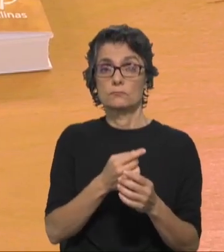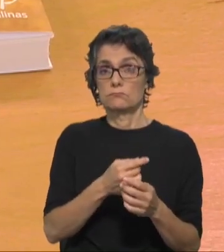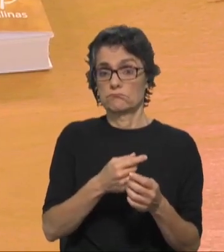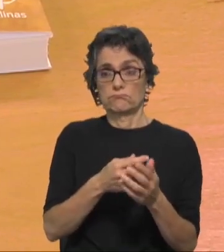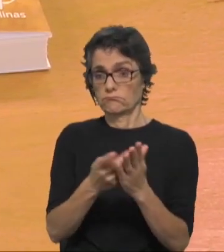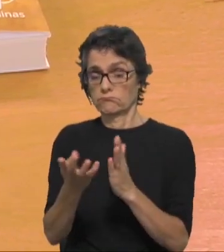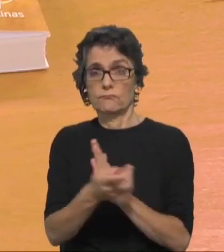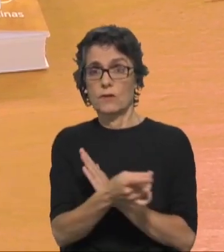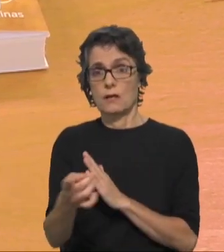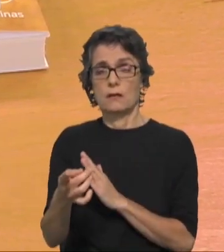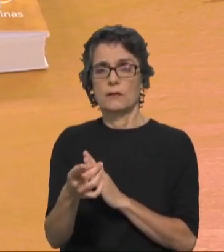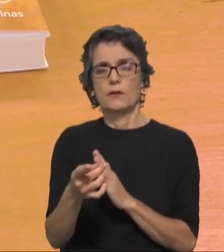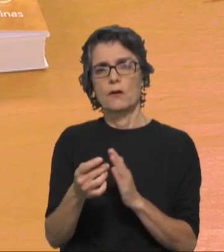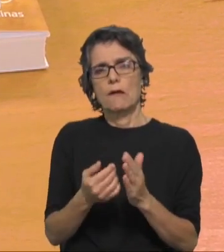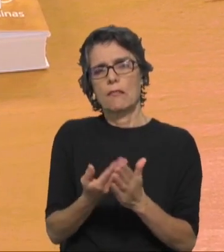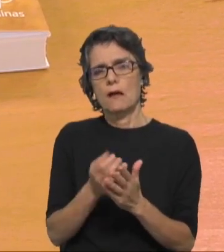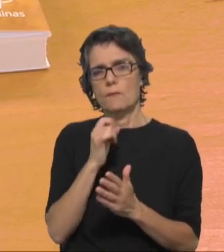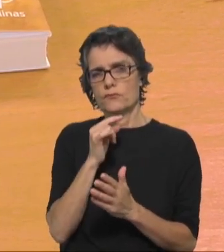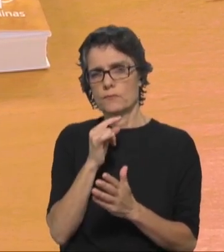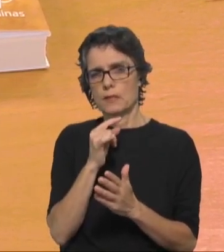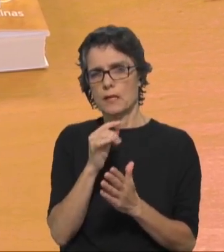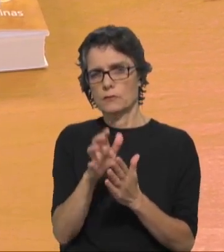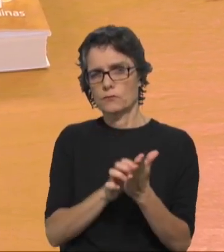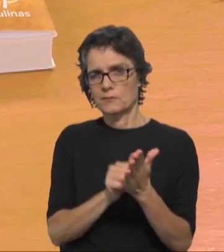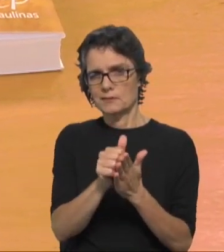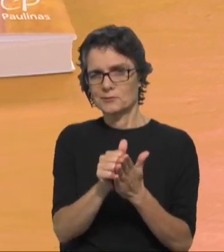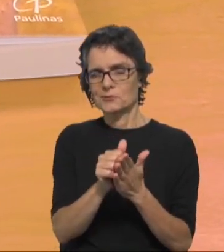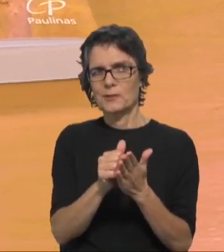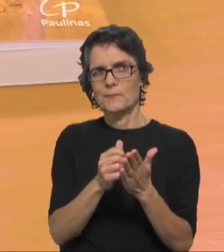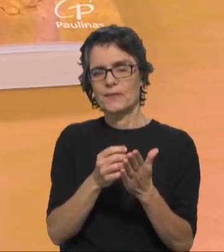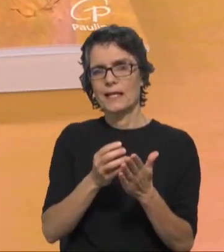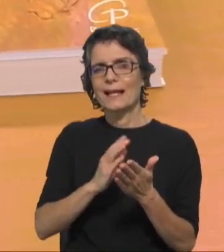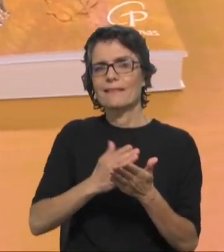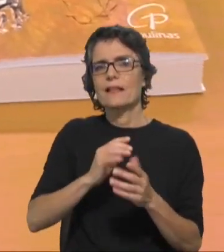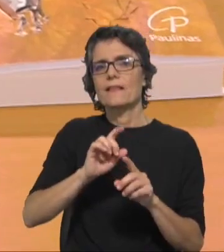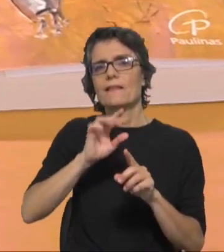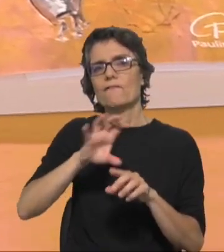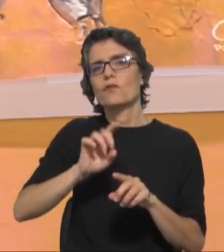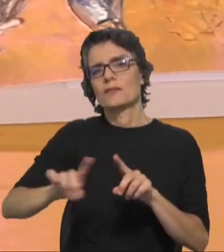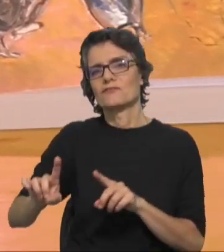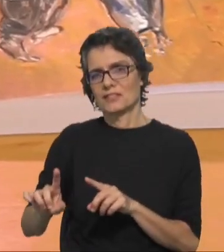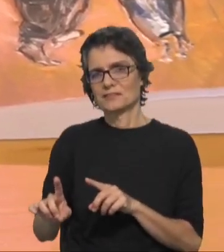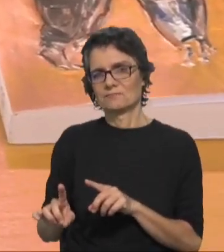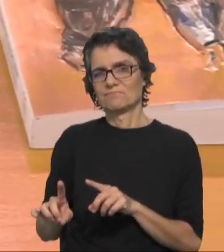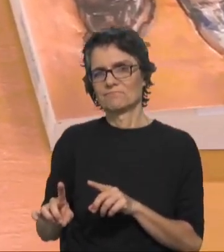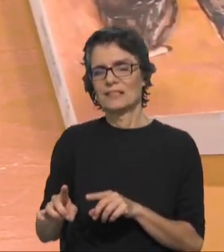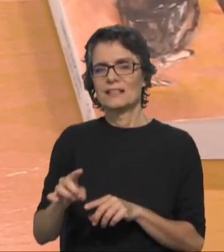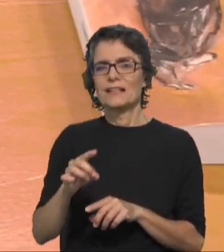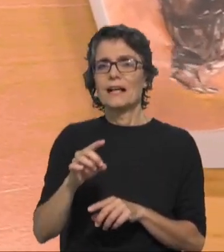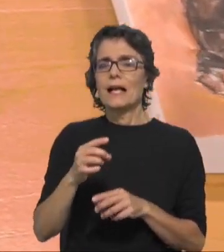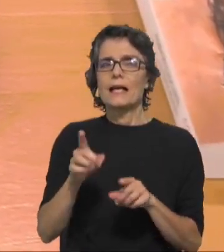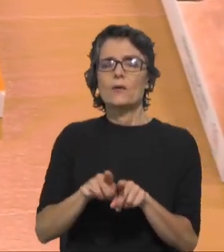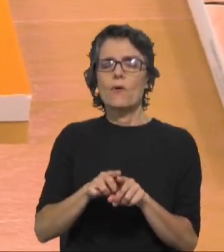uma atualização, segundo um determinado ângulo, daquilo que já foi dito, já foi pensado. Portanto, esta renovação da palavra, esta atualização da